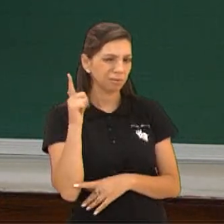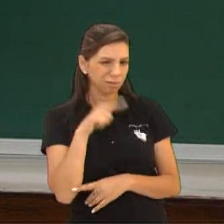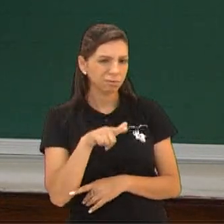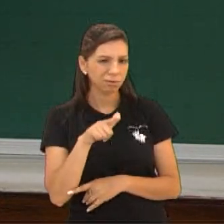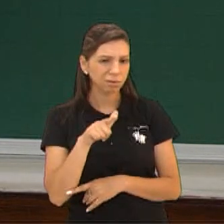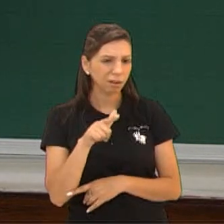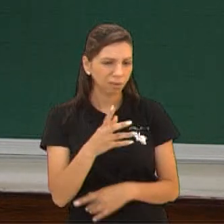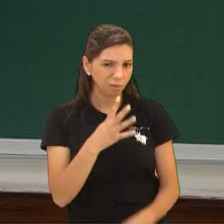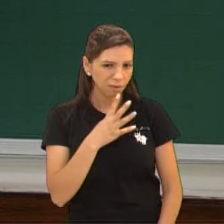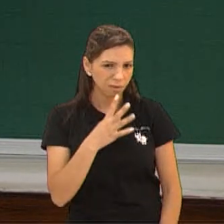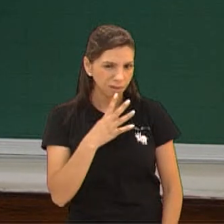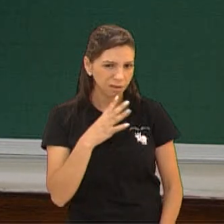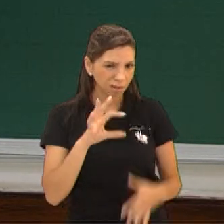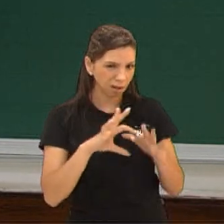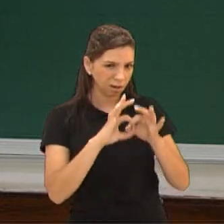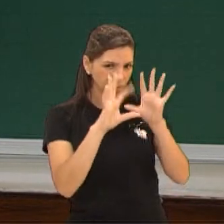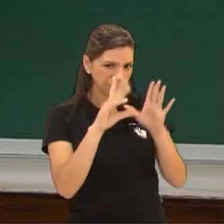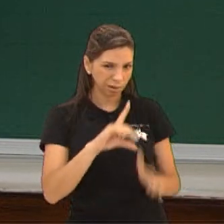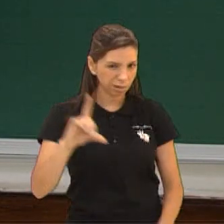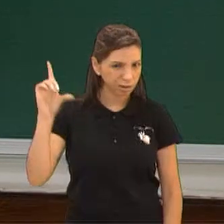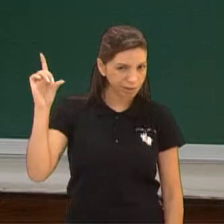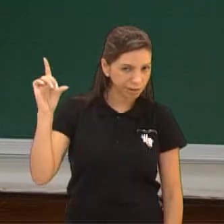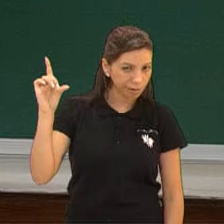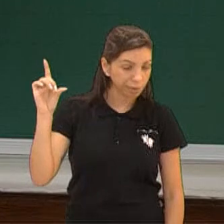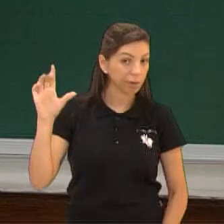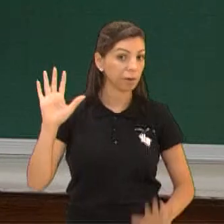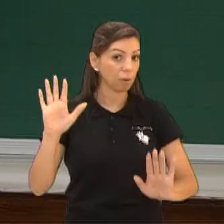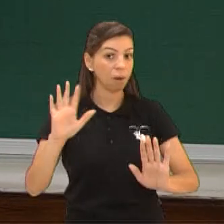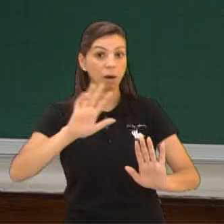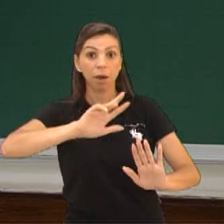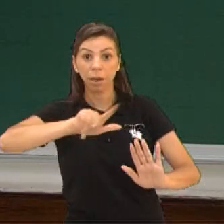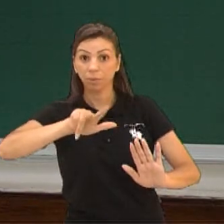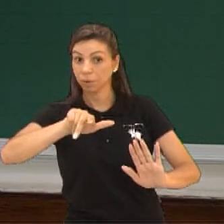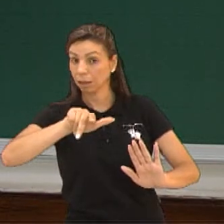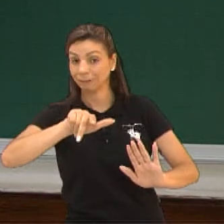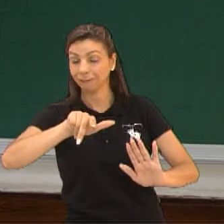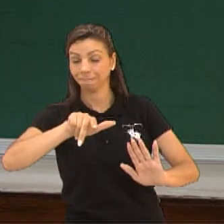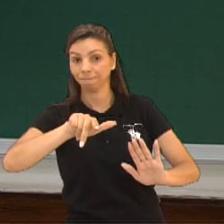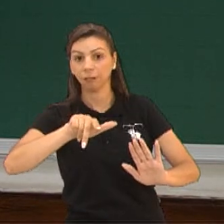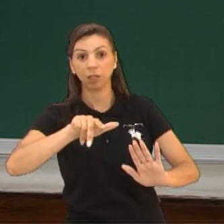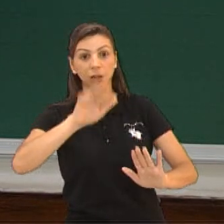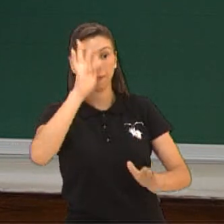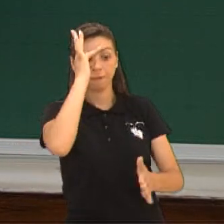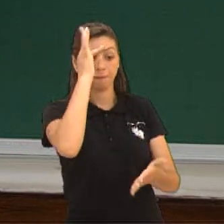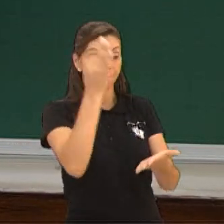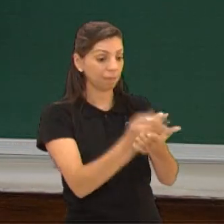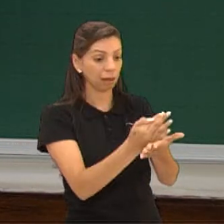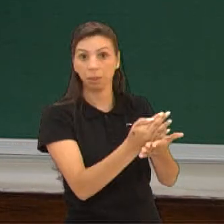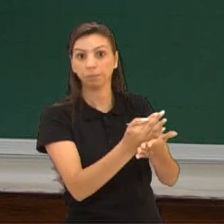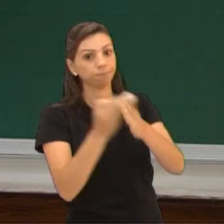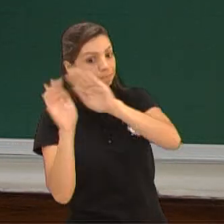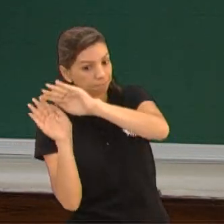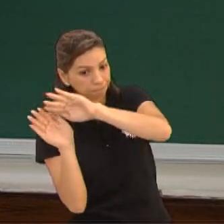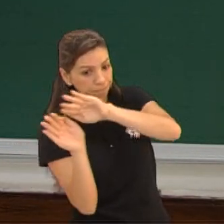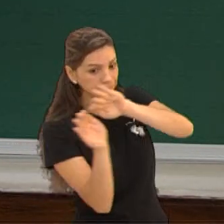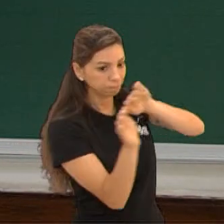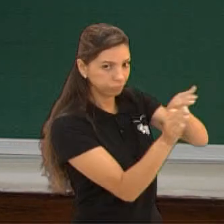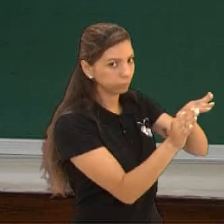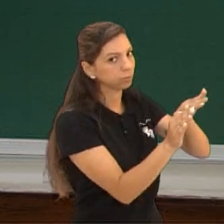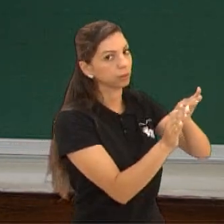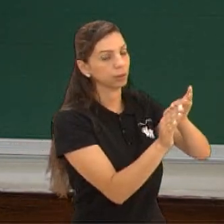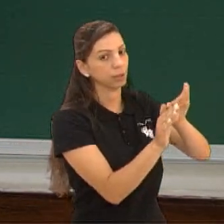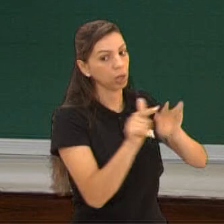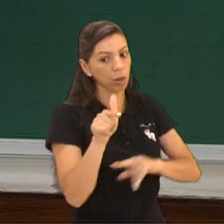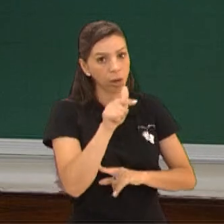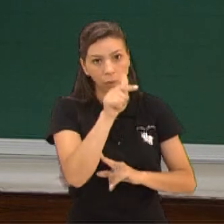conseguimos conhecer essas coisas? Não estou colocando a fé. A sua fé, por exemplo, que diz sobre a liberdade, sobre Deus ou sobre outras